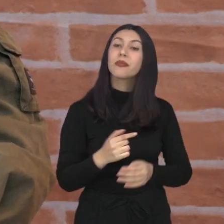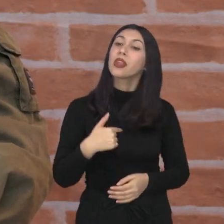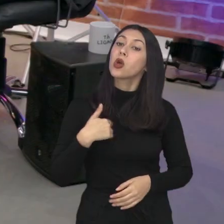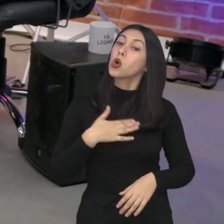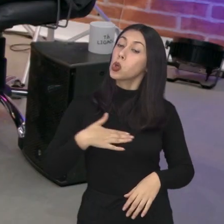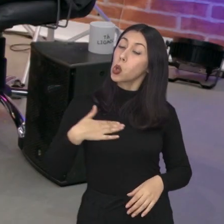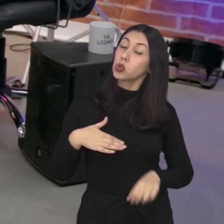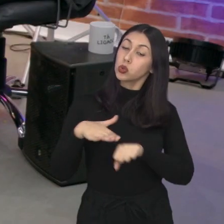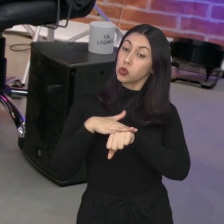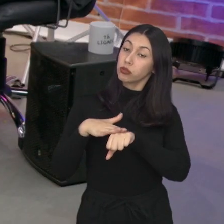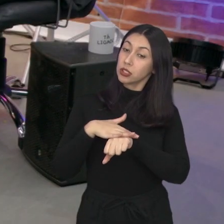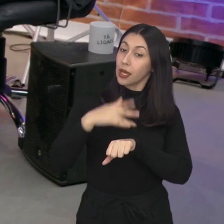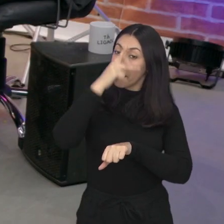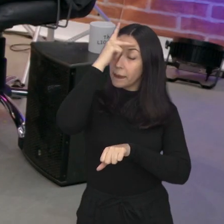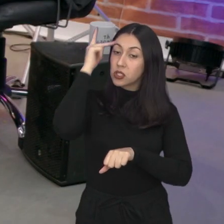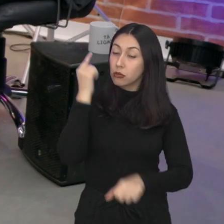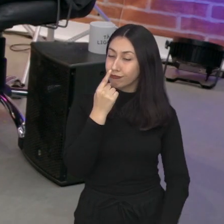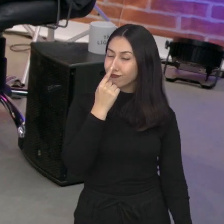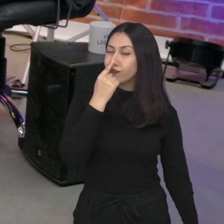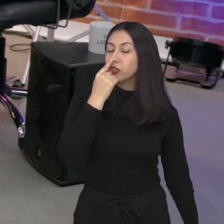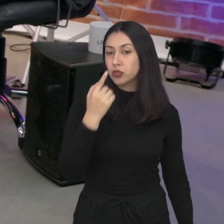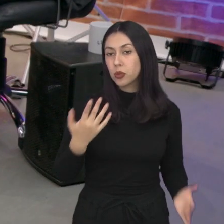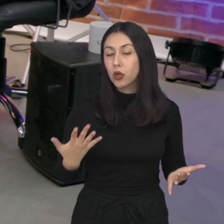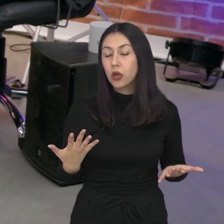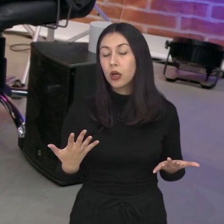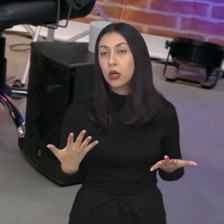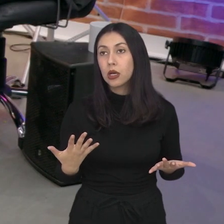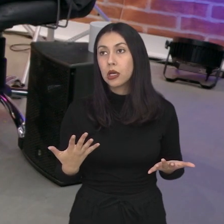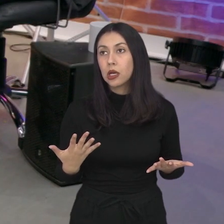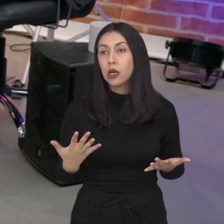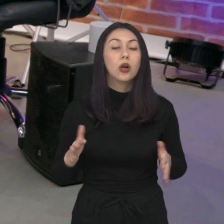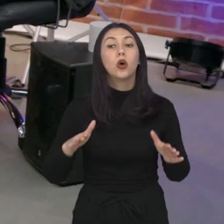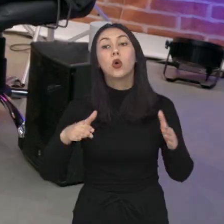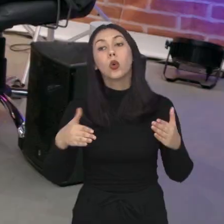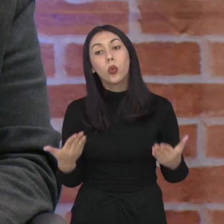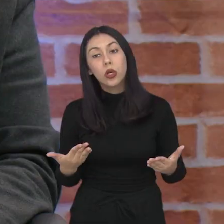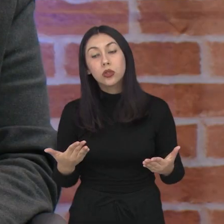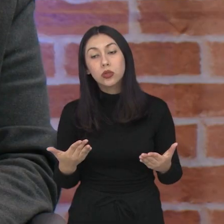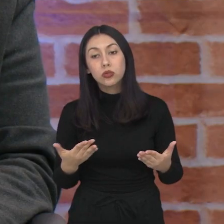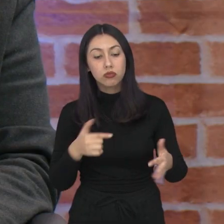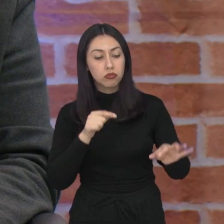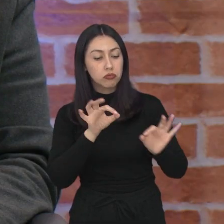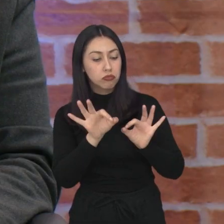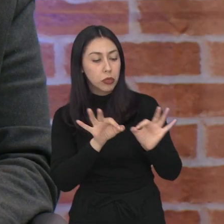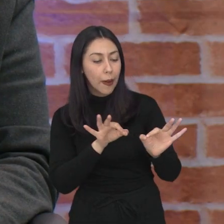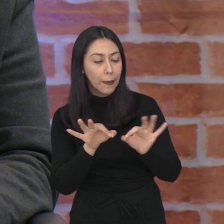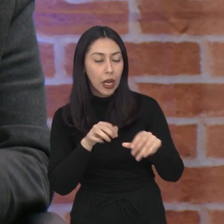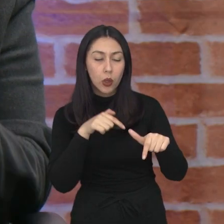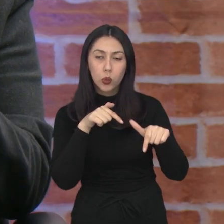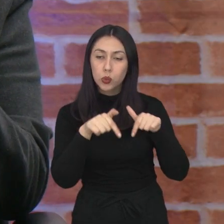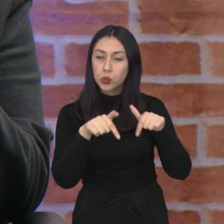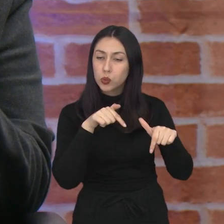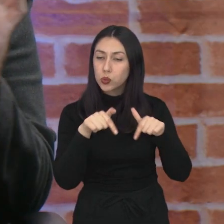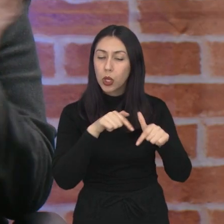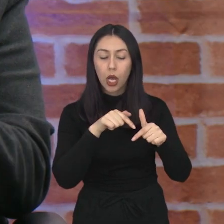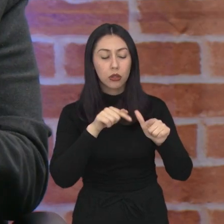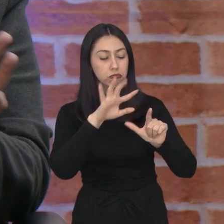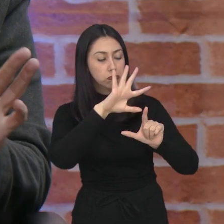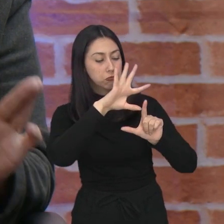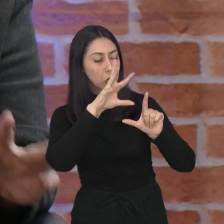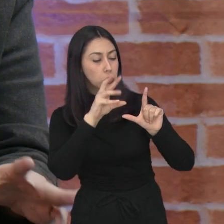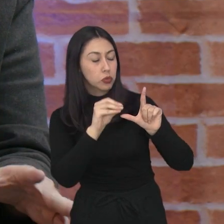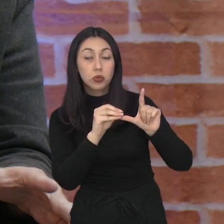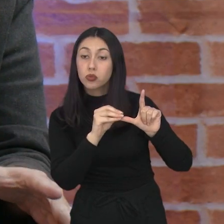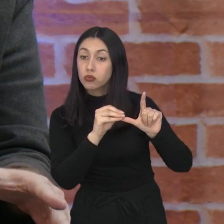gosto de conversar com as pessoas que estão próximas de mim. Então, geralmente, quando eu faço um trabalho, quando o trabalho